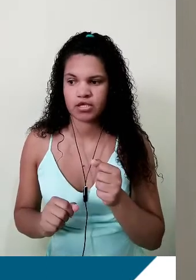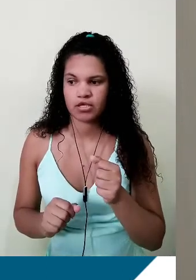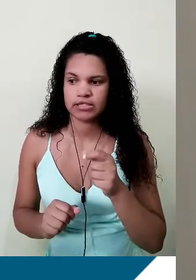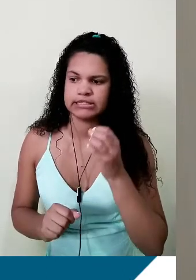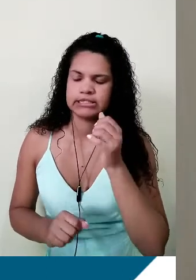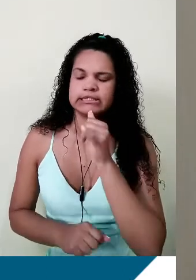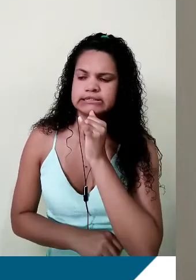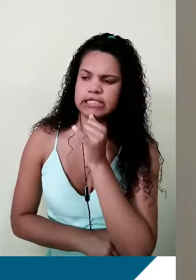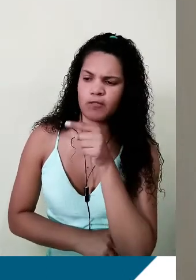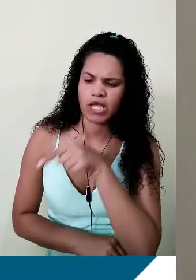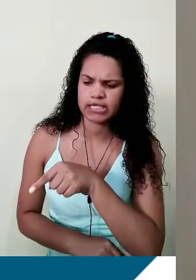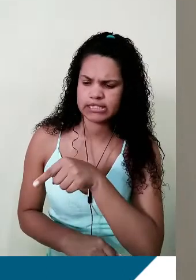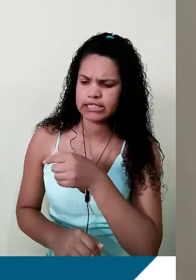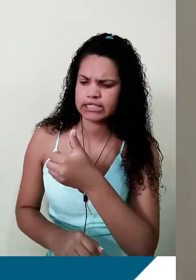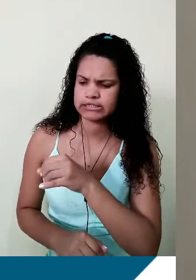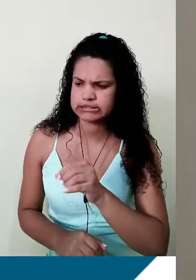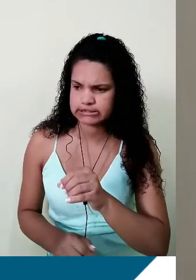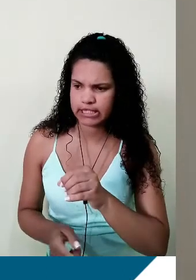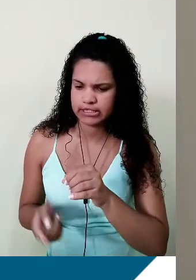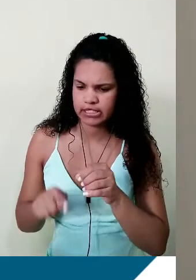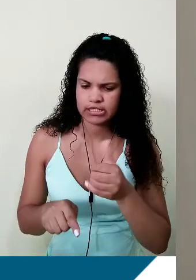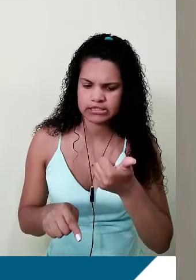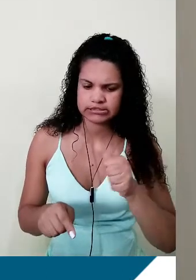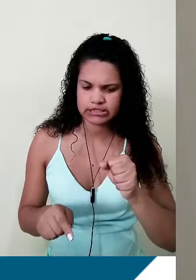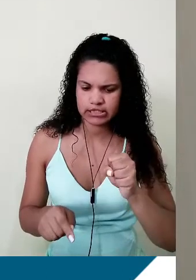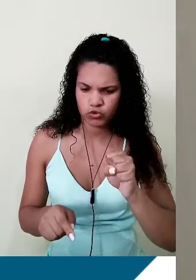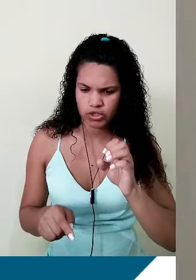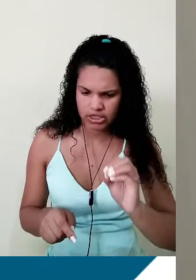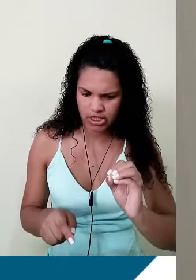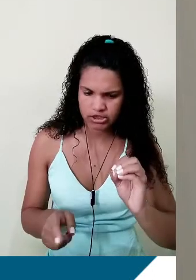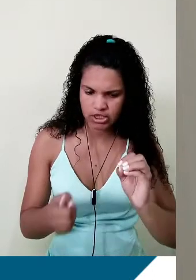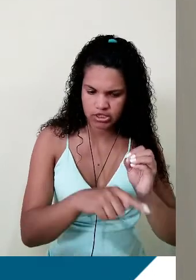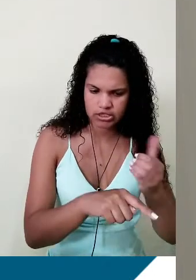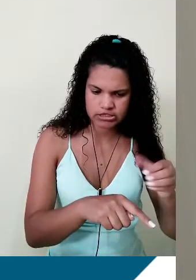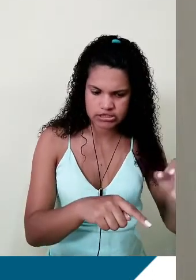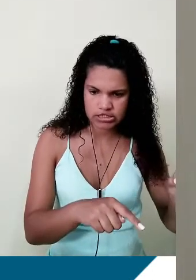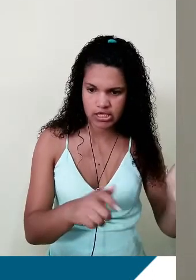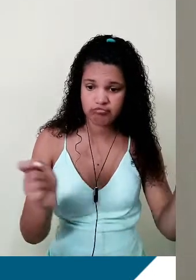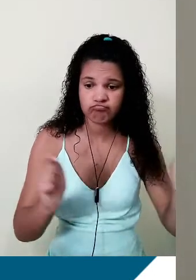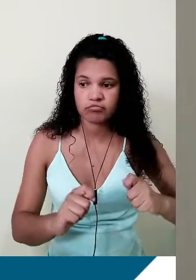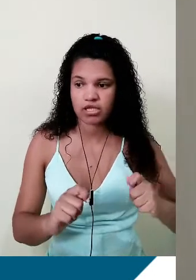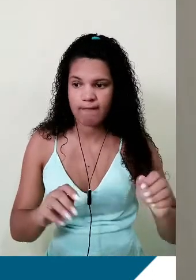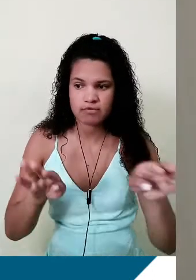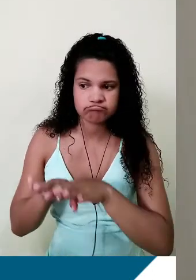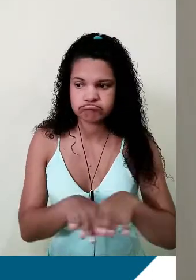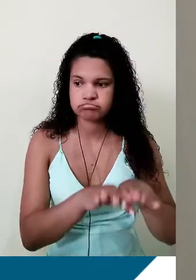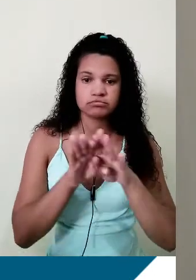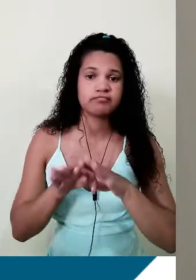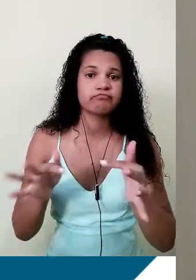aqui 180 e aqui 100, nós podemos simplificar os três lados aqui da